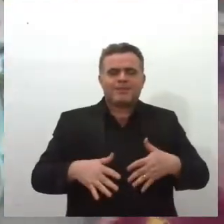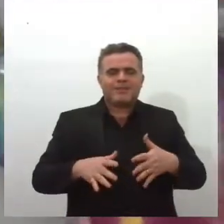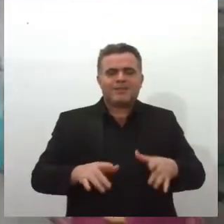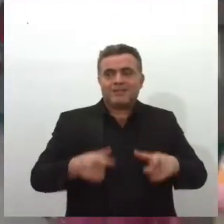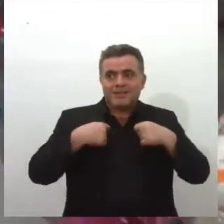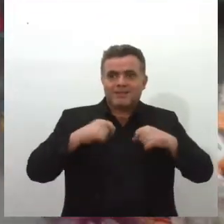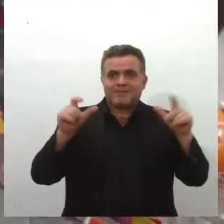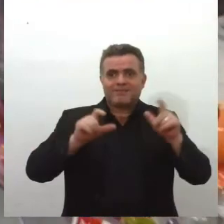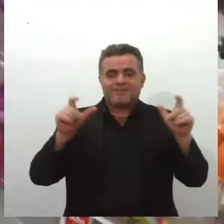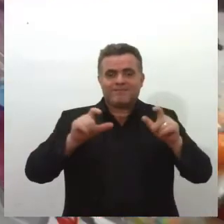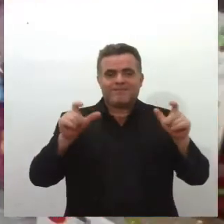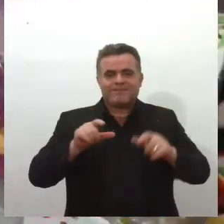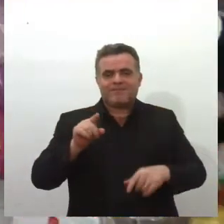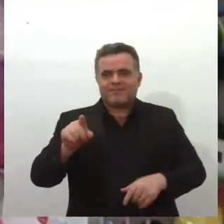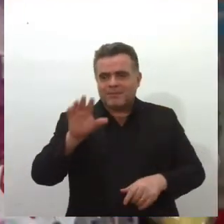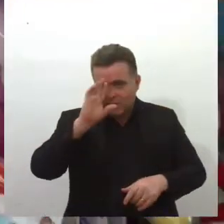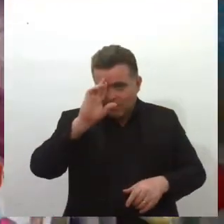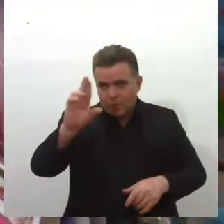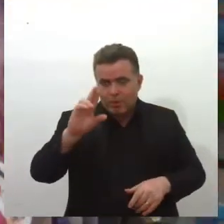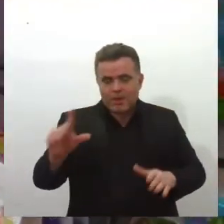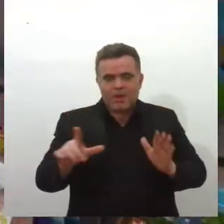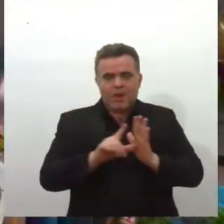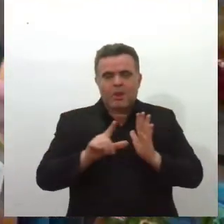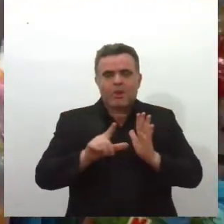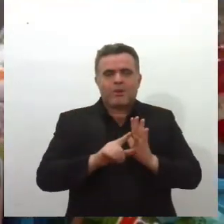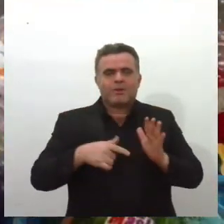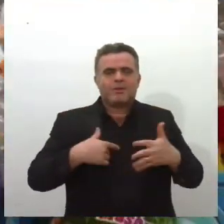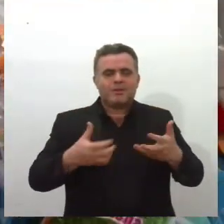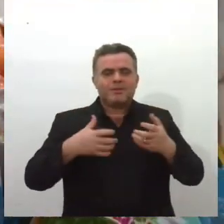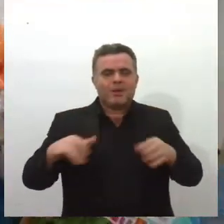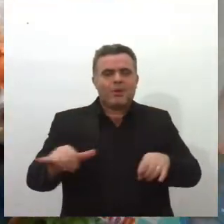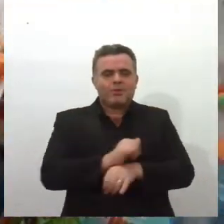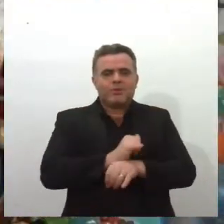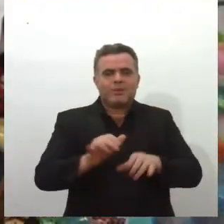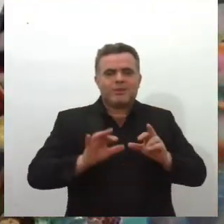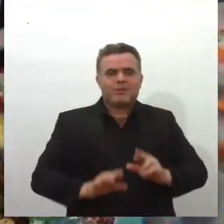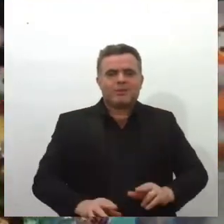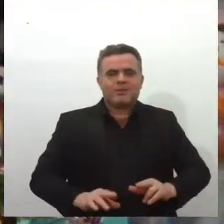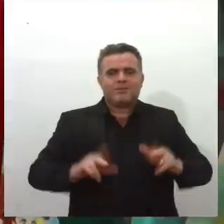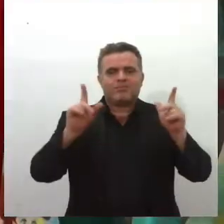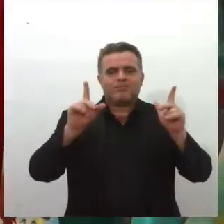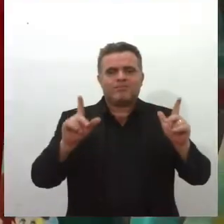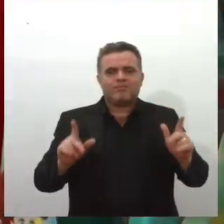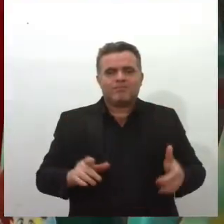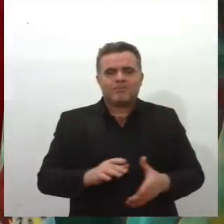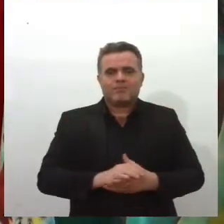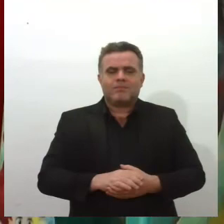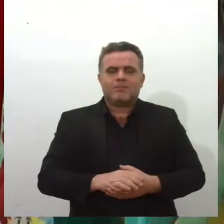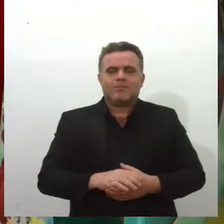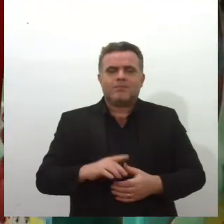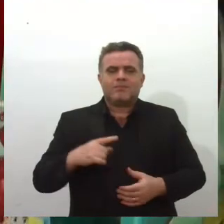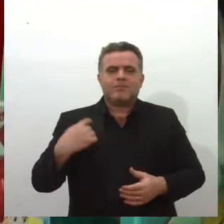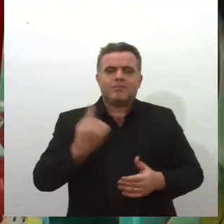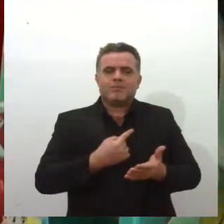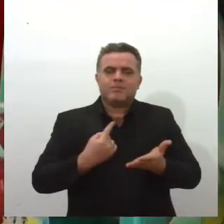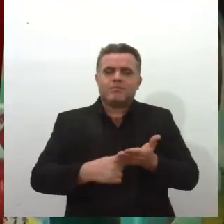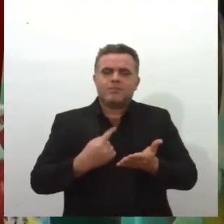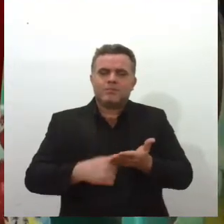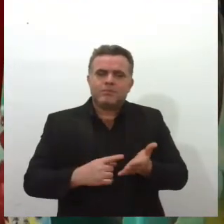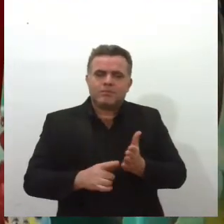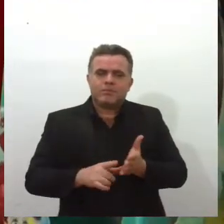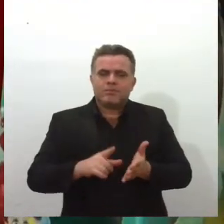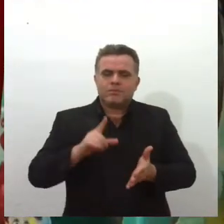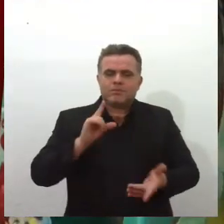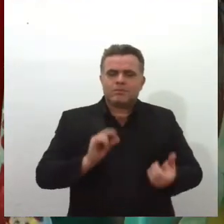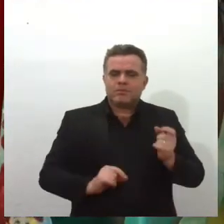a proprietária desta loja montou uma estratégia diferente para este ano. Nós nos antecipamos por